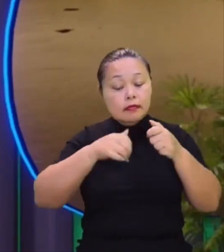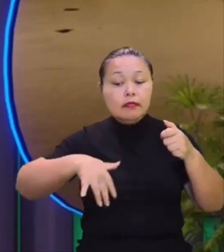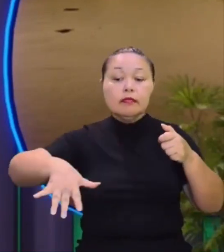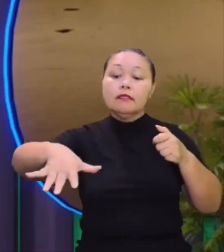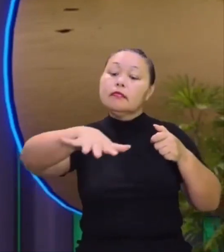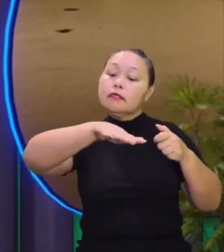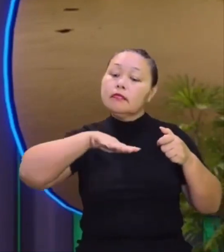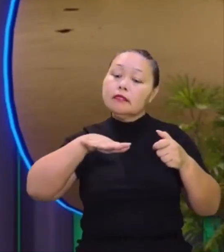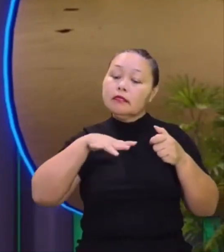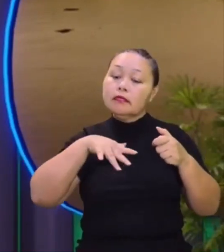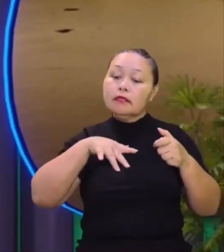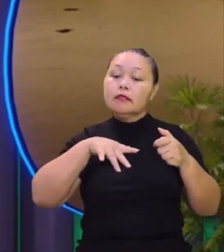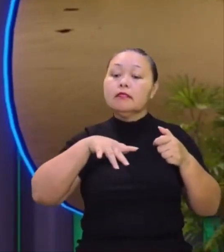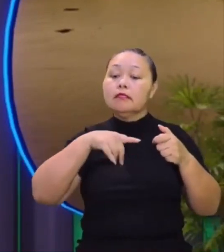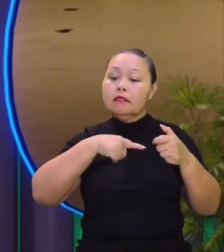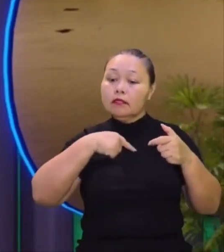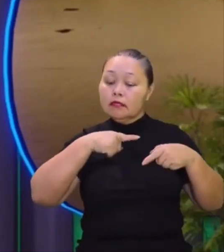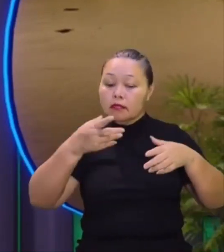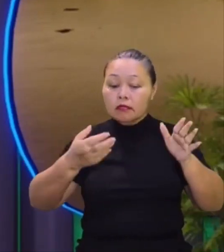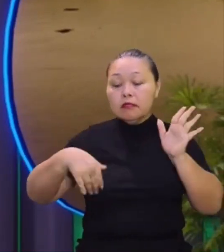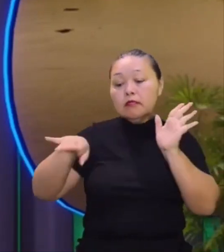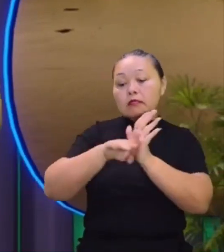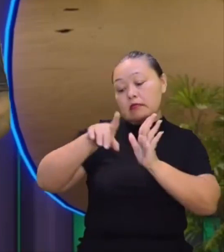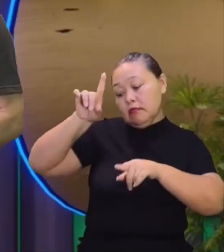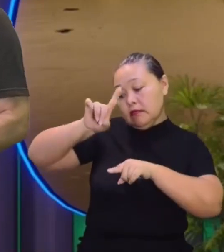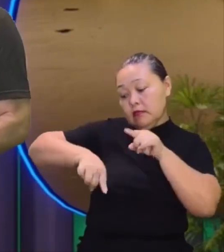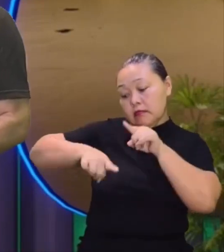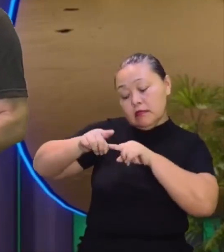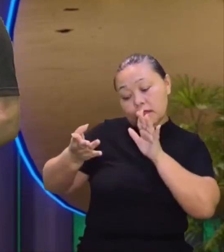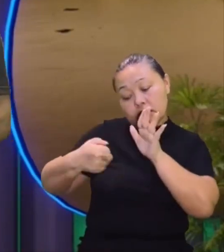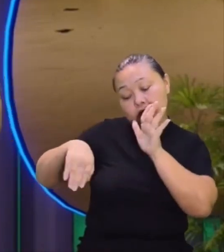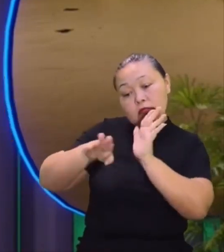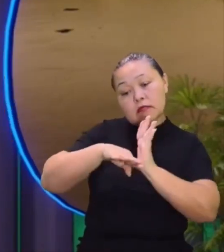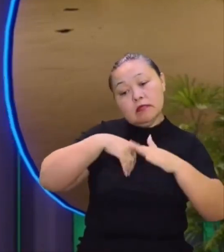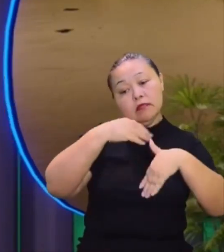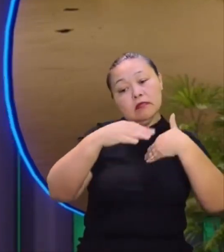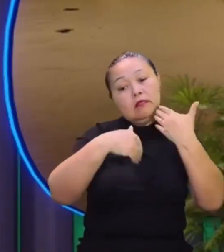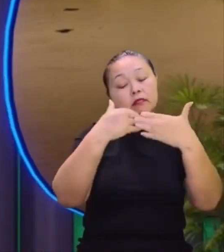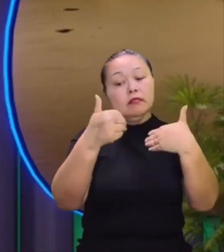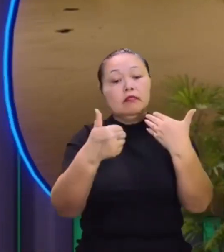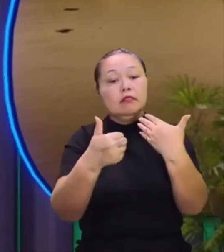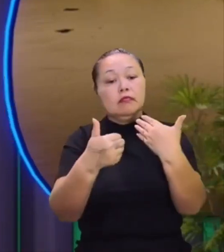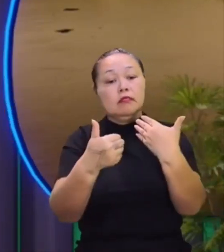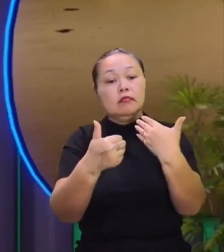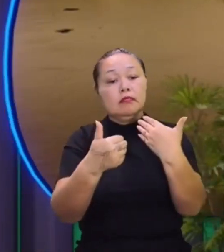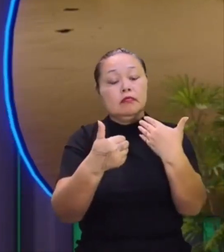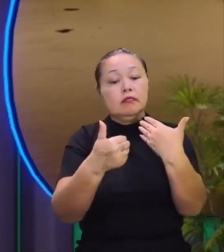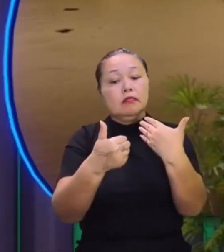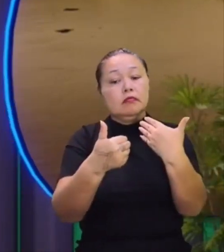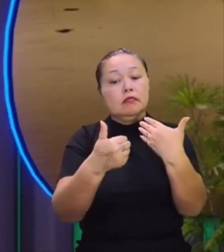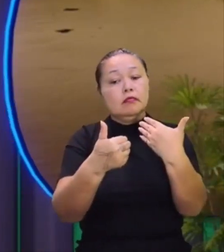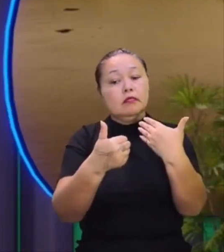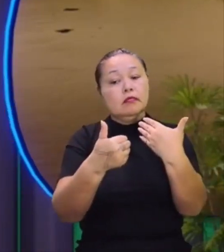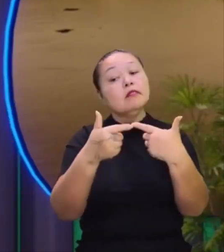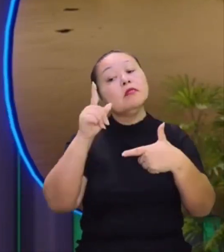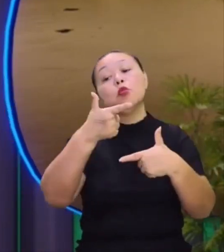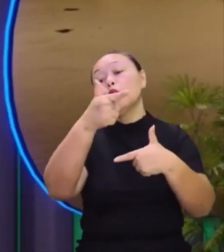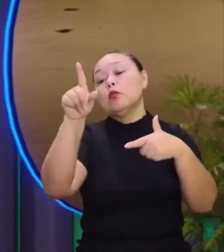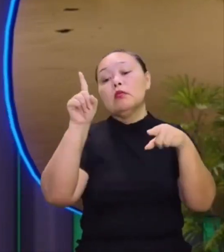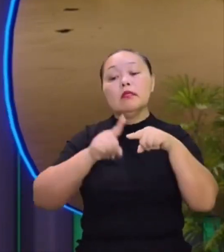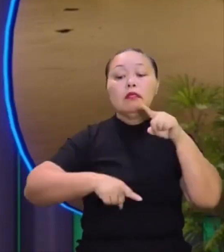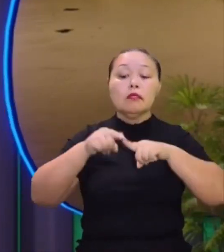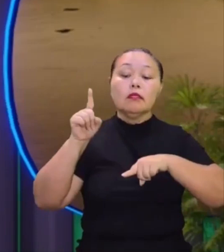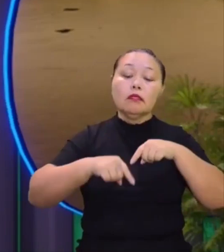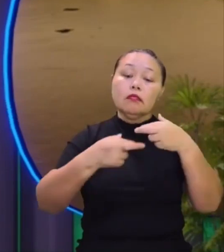da nossa matéria que chega em Rondônia para o desenvolvimento de outras, ou vamos colocar, outros